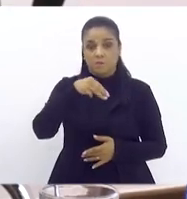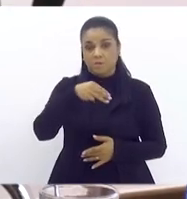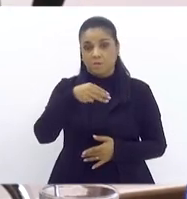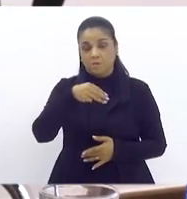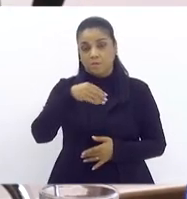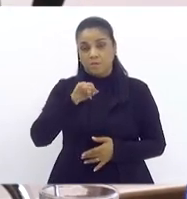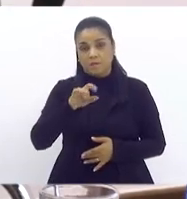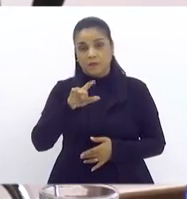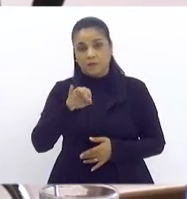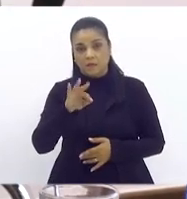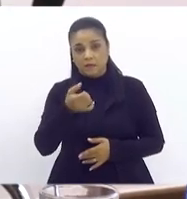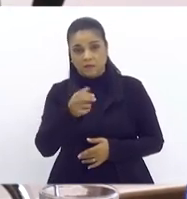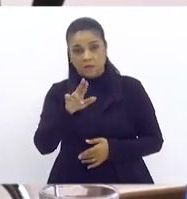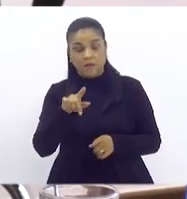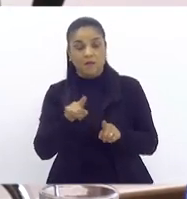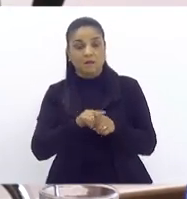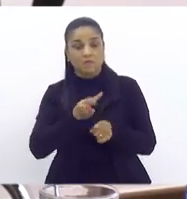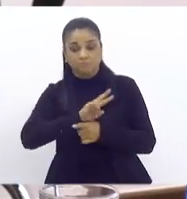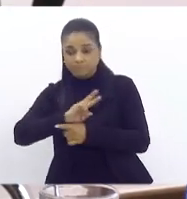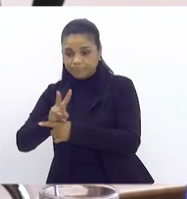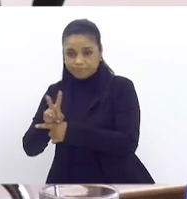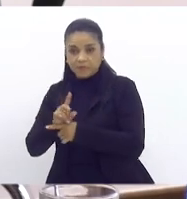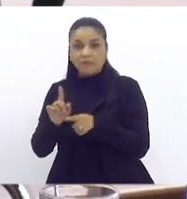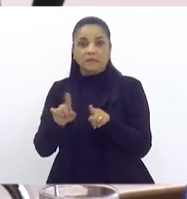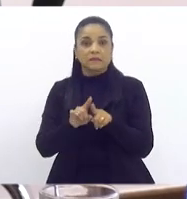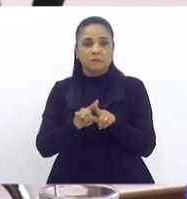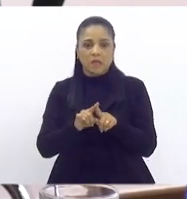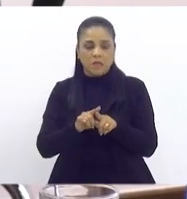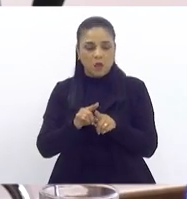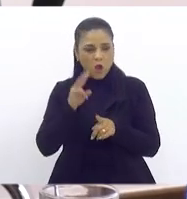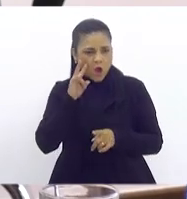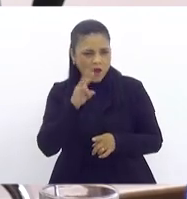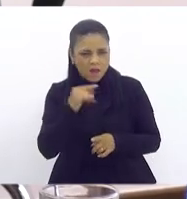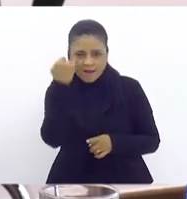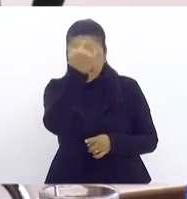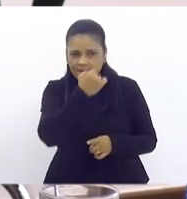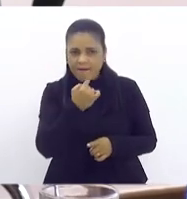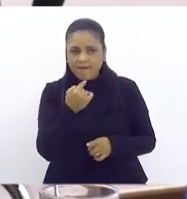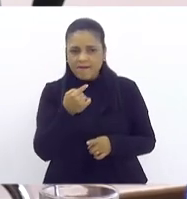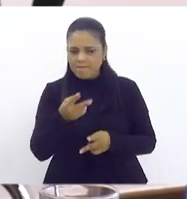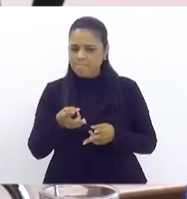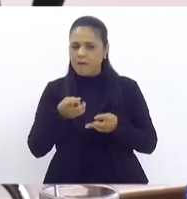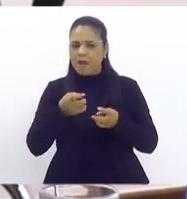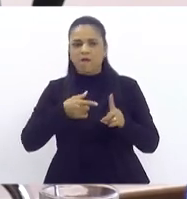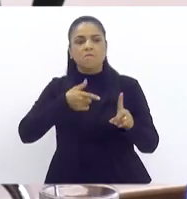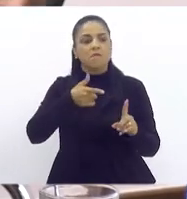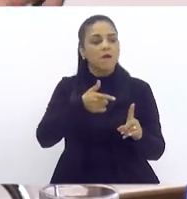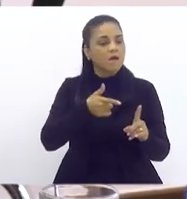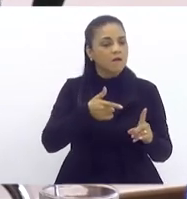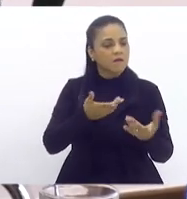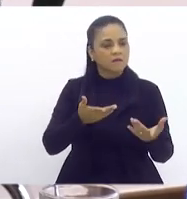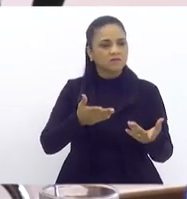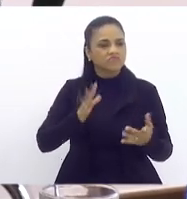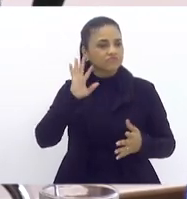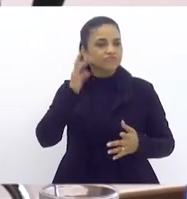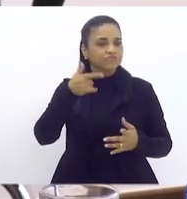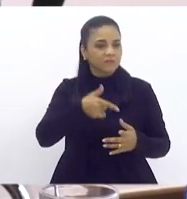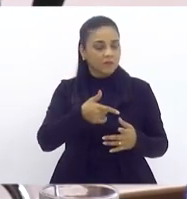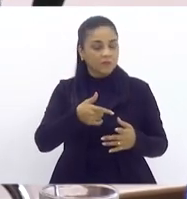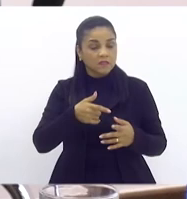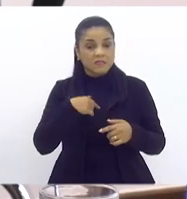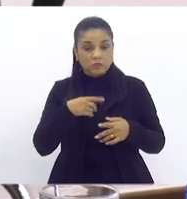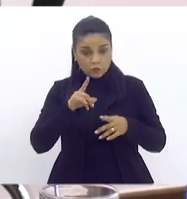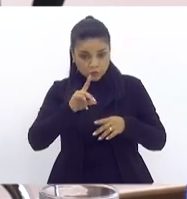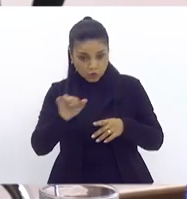faz o policiamento ostensivo elas não podem simplesmente olhar pra cara da pessoa e parlas na rua nesse dia dos engraxados eu falei mas